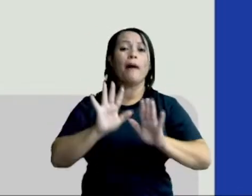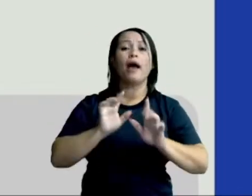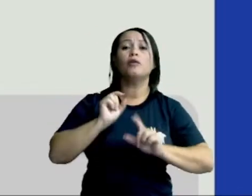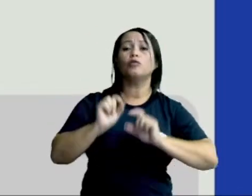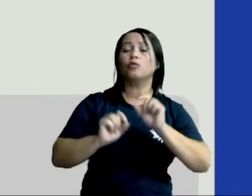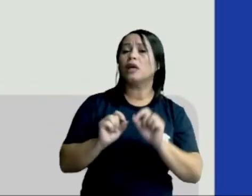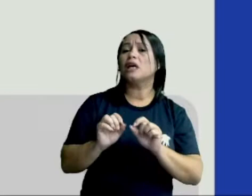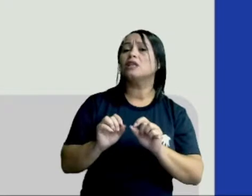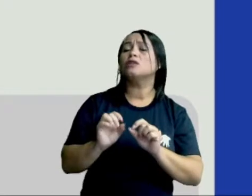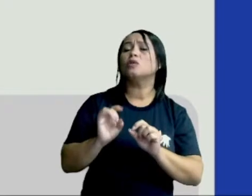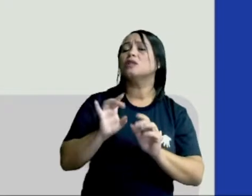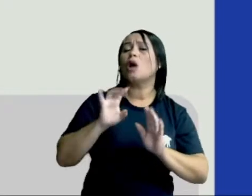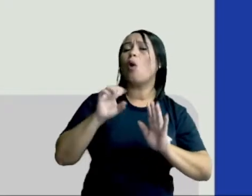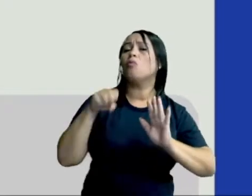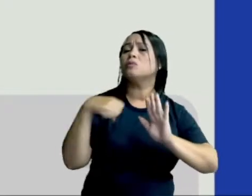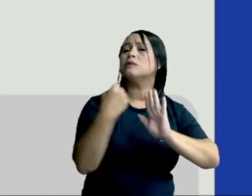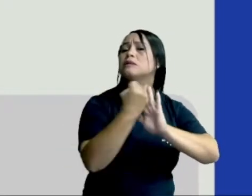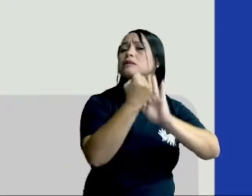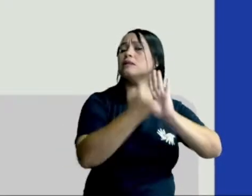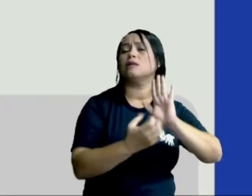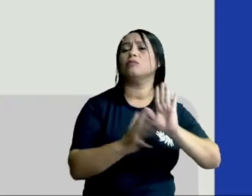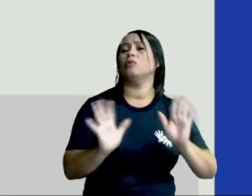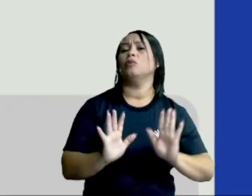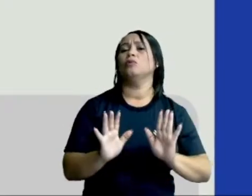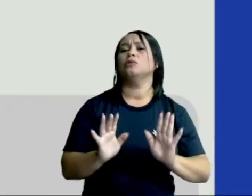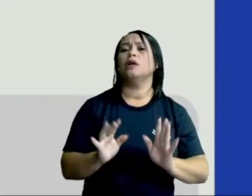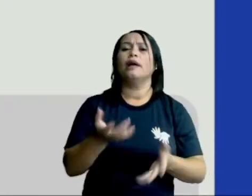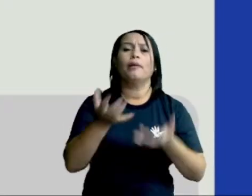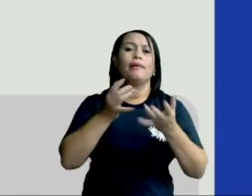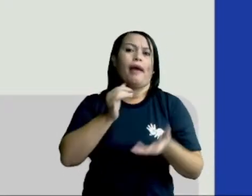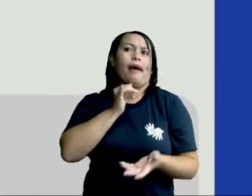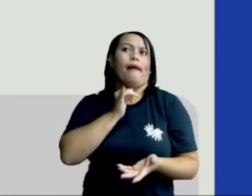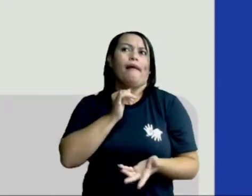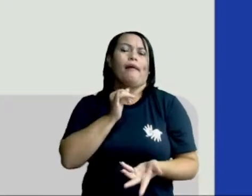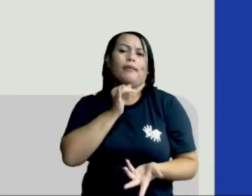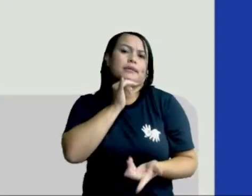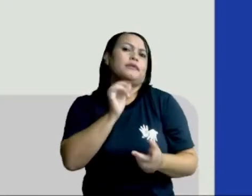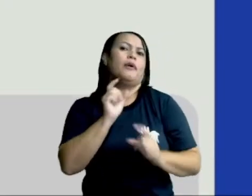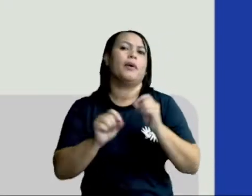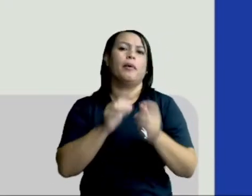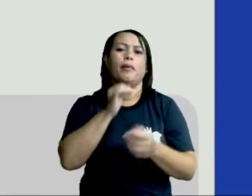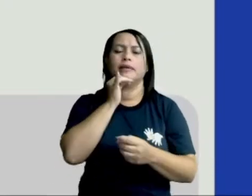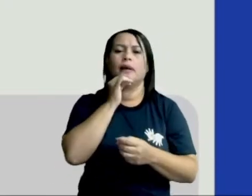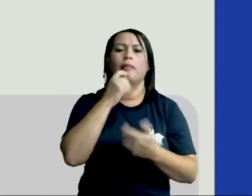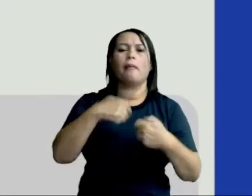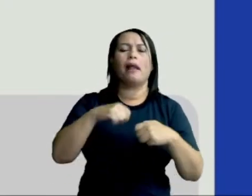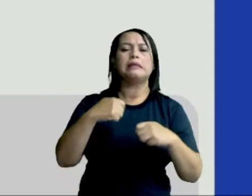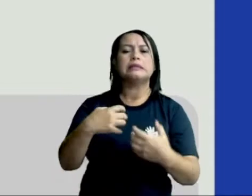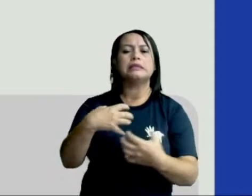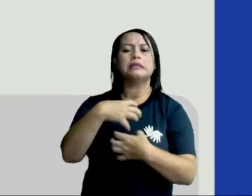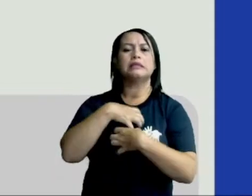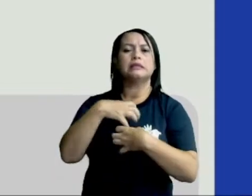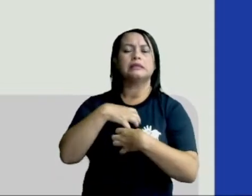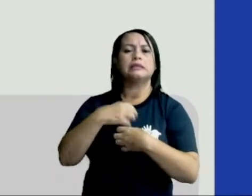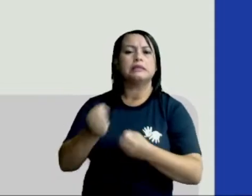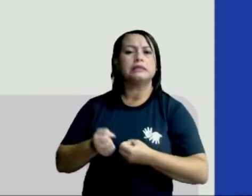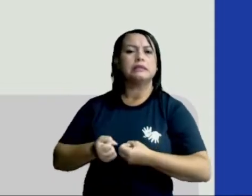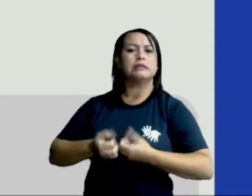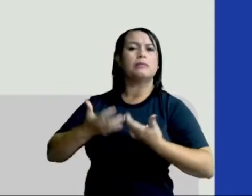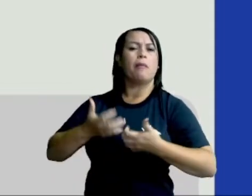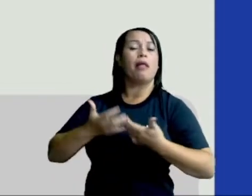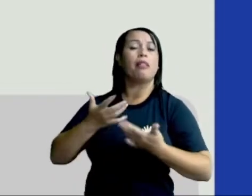são apenas símbolos. Isso não quer dizer que ele tem que despertar na gente